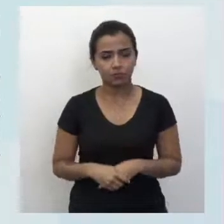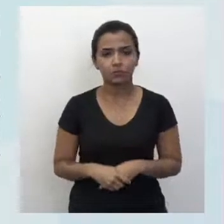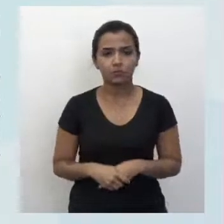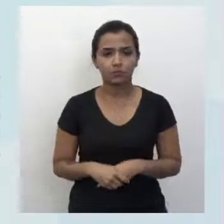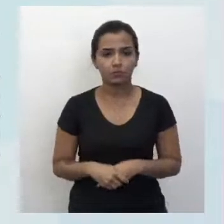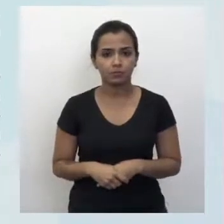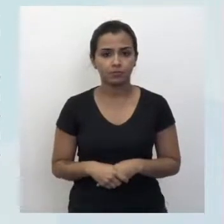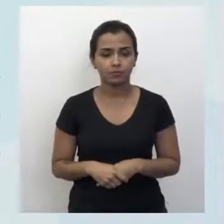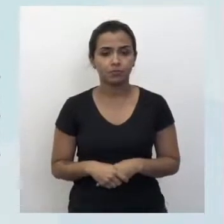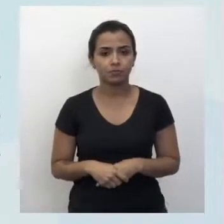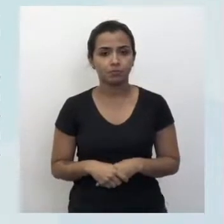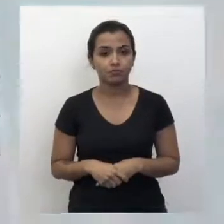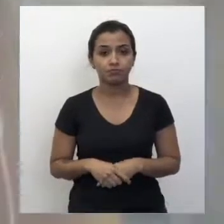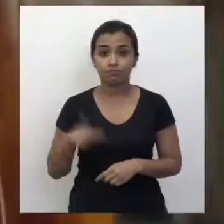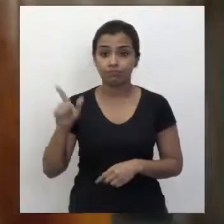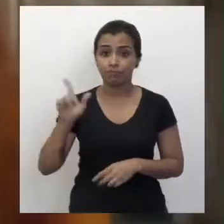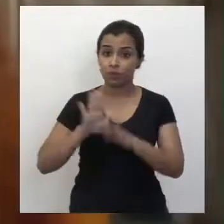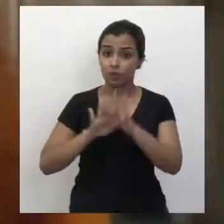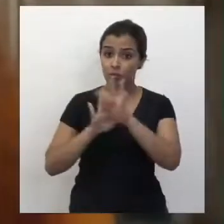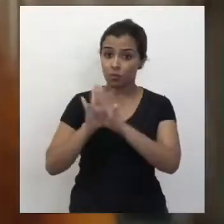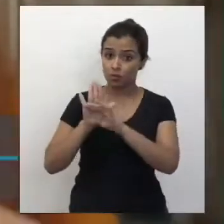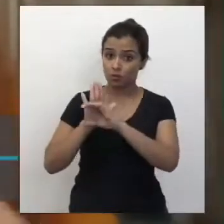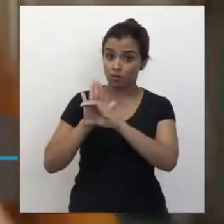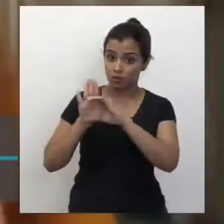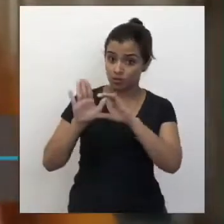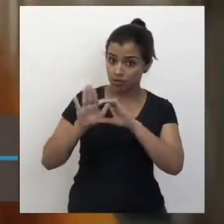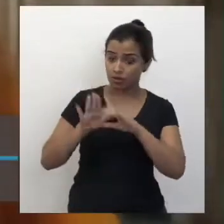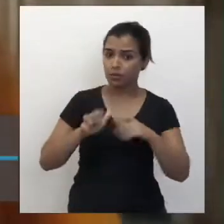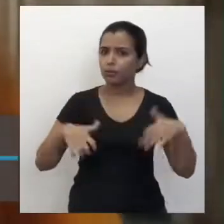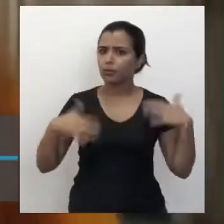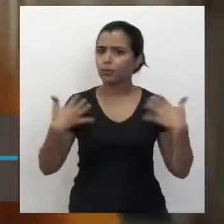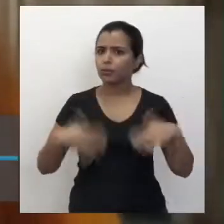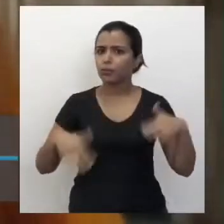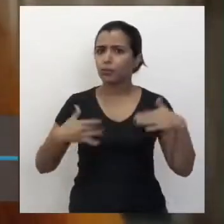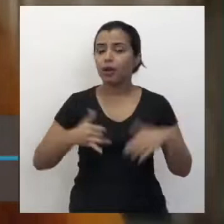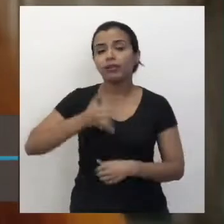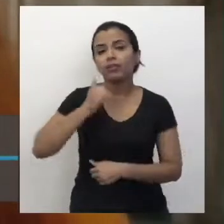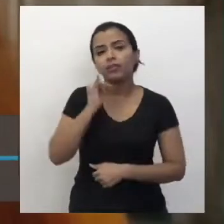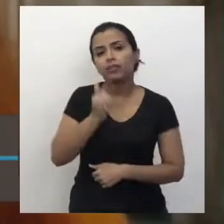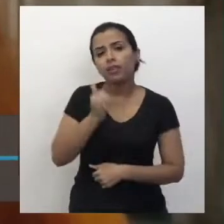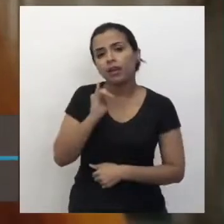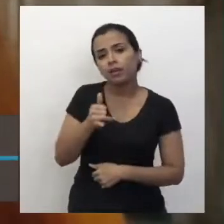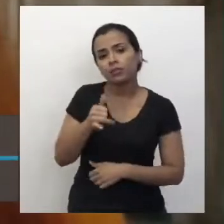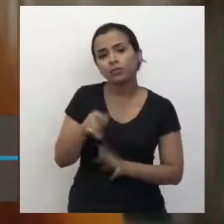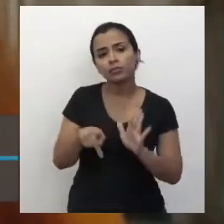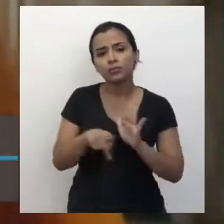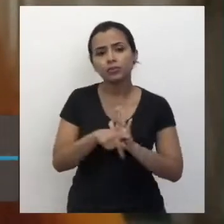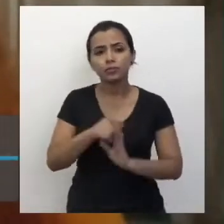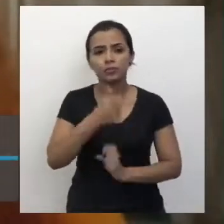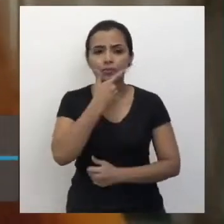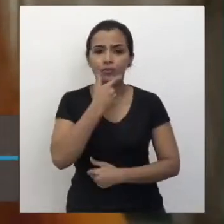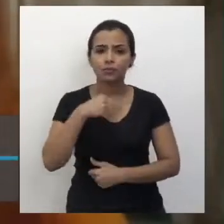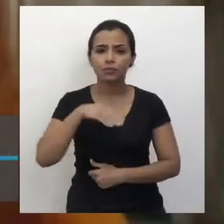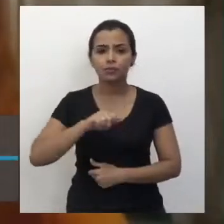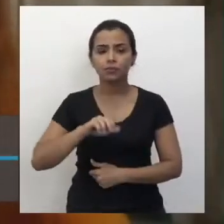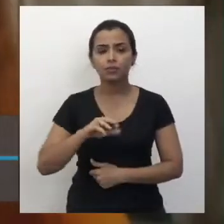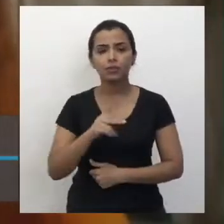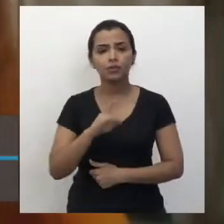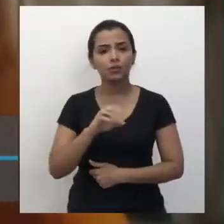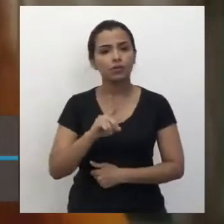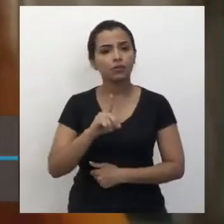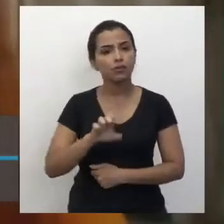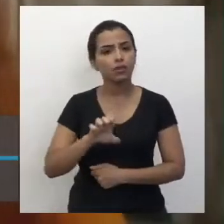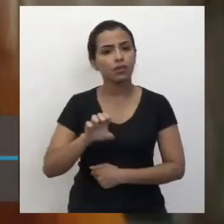Esse é um trecho intenso da narrativa do Machado de Assis, em que a gente